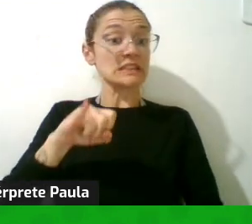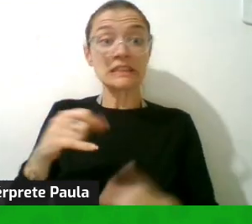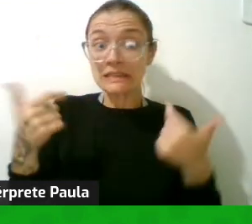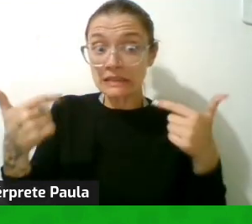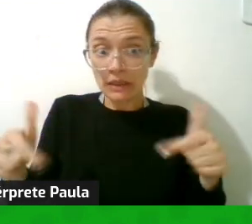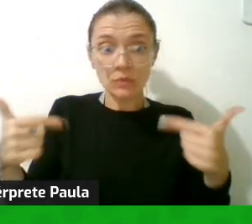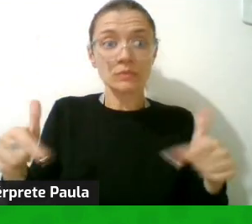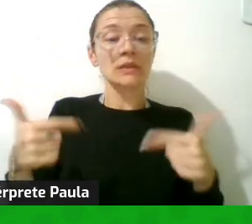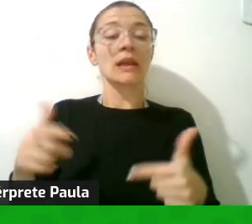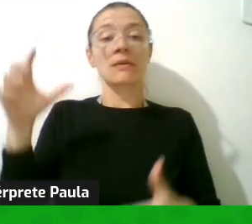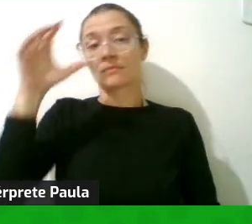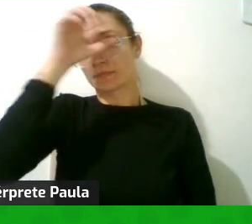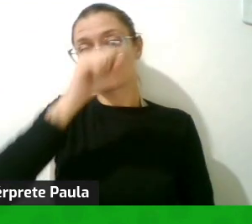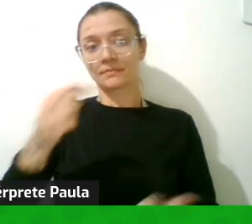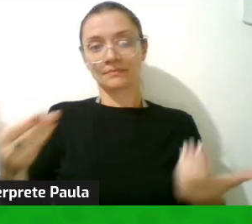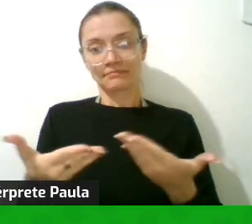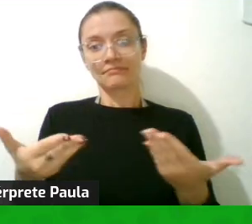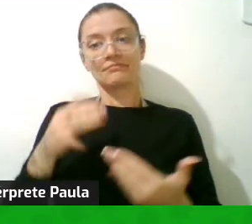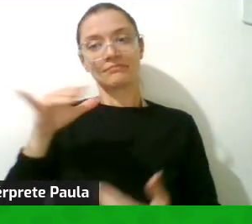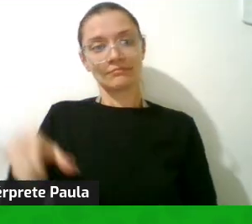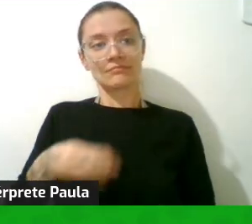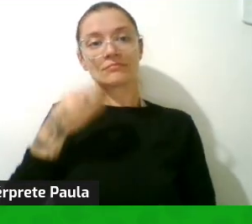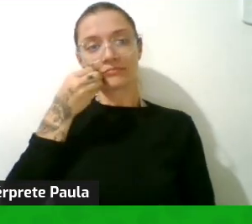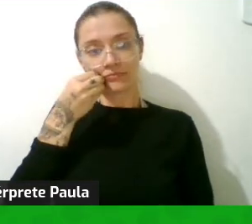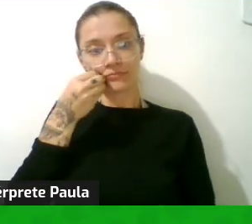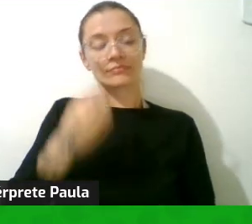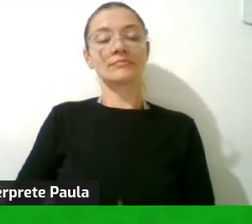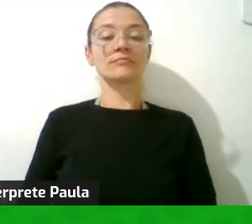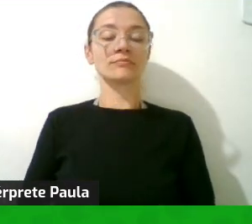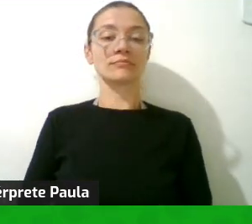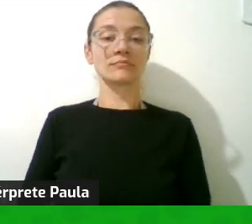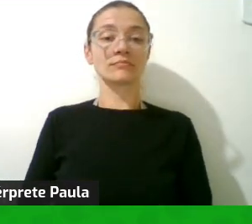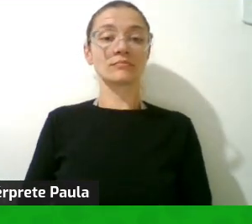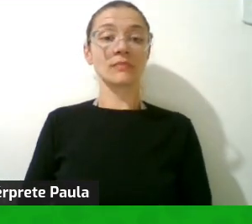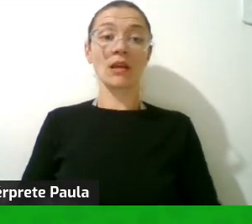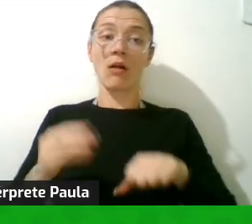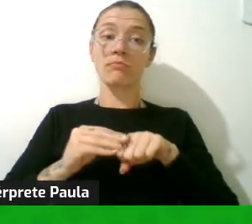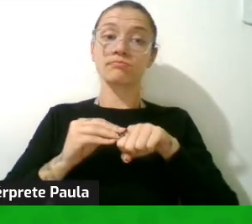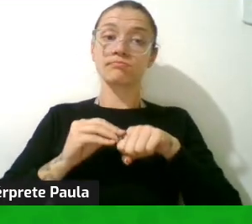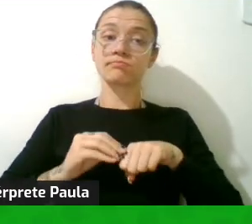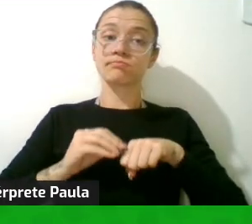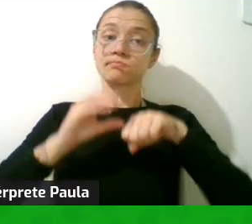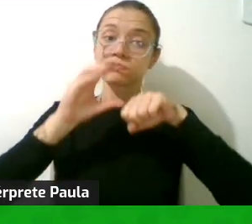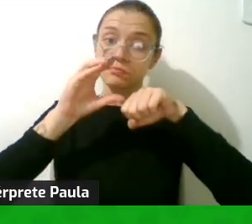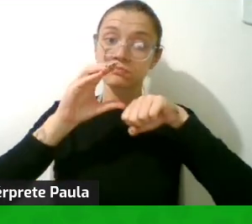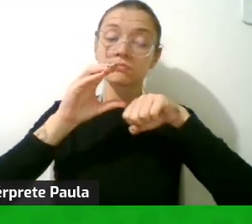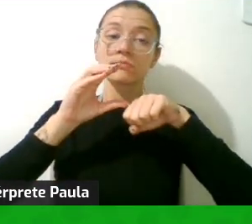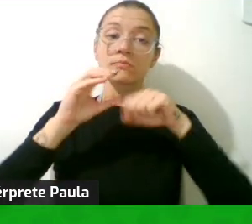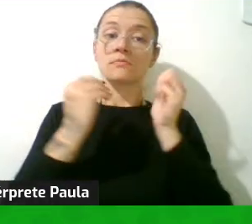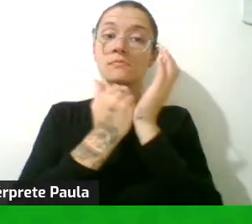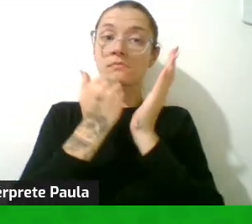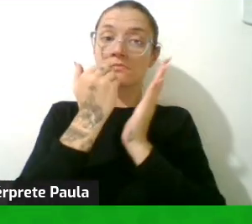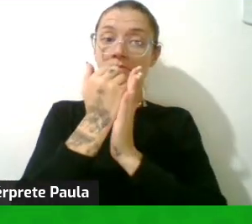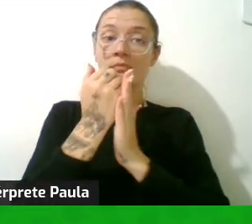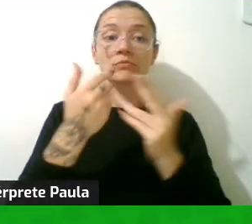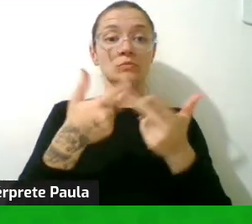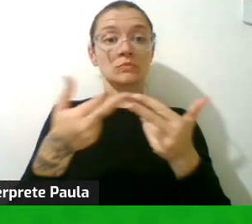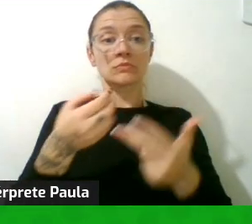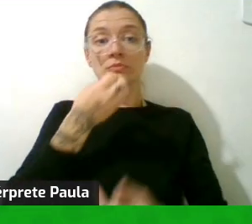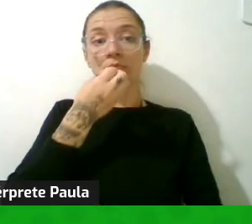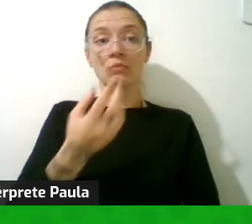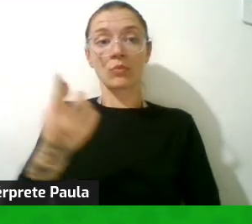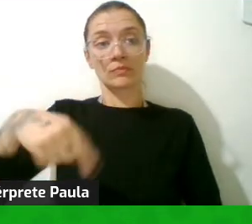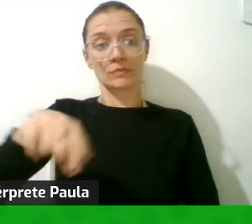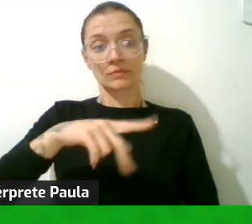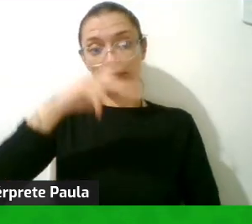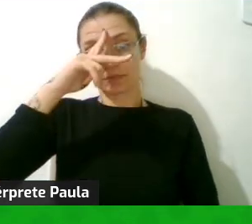dentro do Excel e já ir ganhando conhecimento também, além de usar ali alguma coisa para benefício ali de pessoal também,